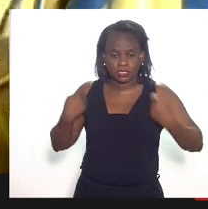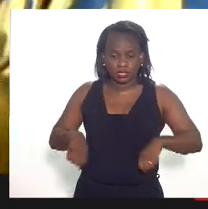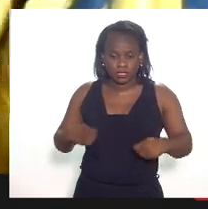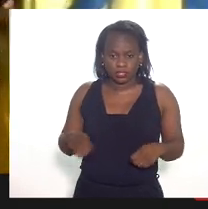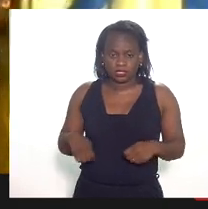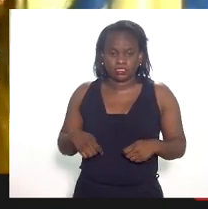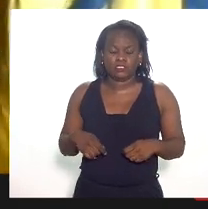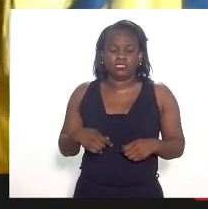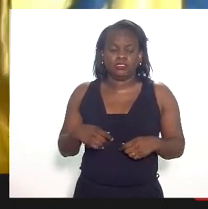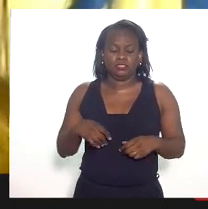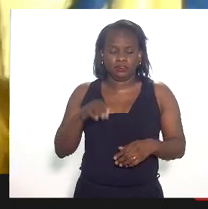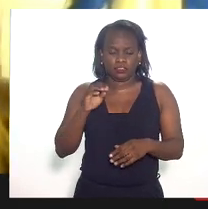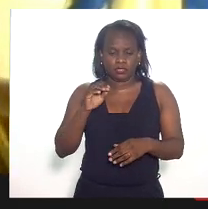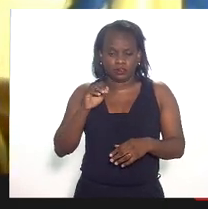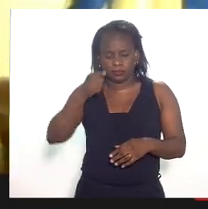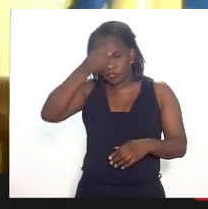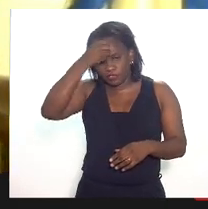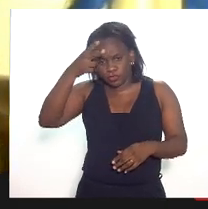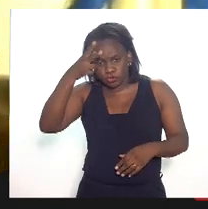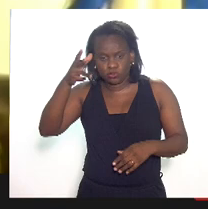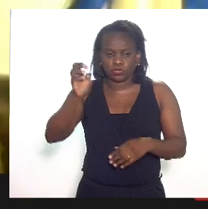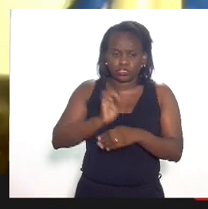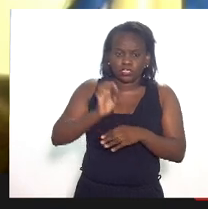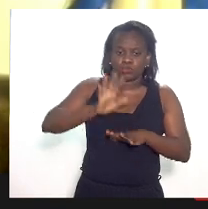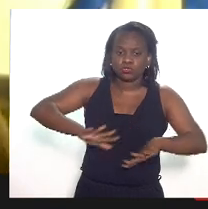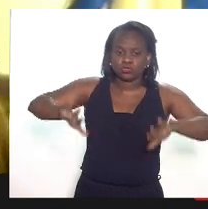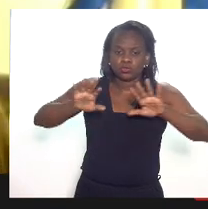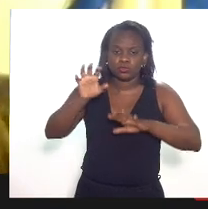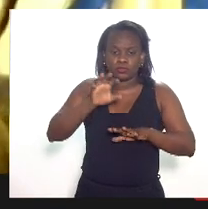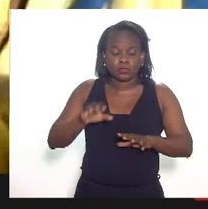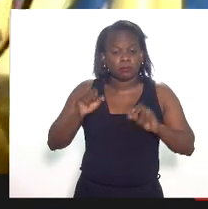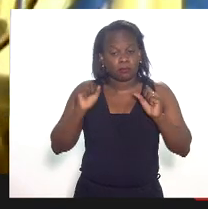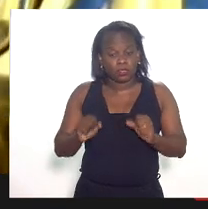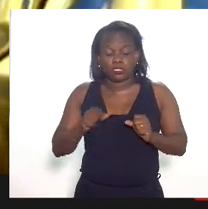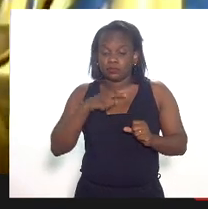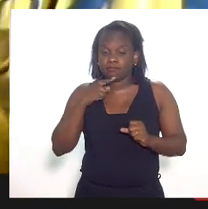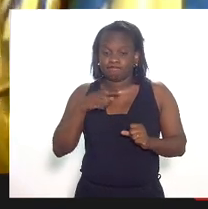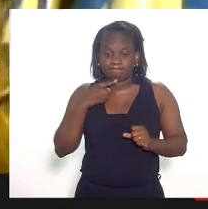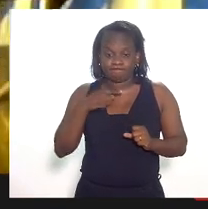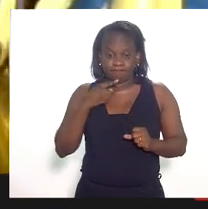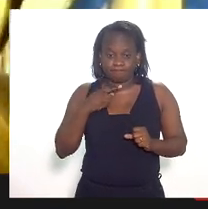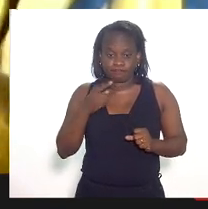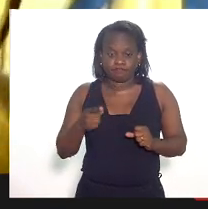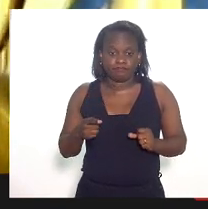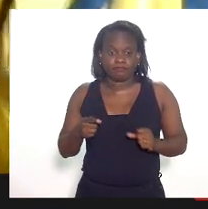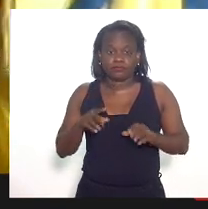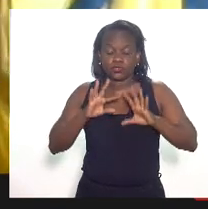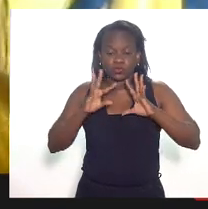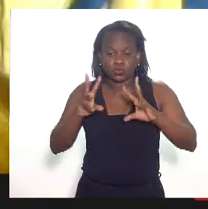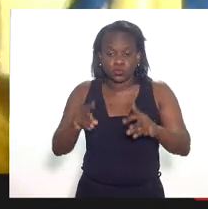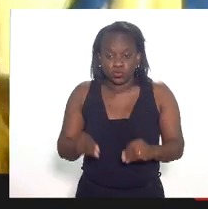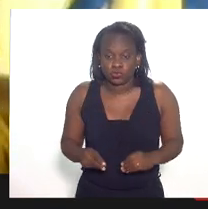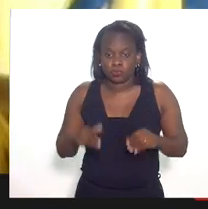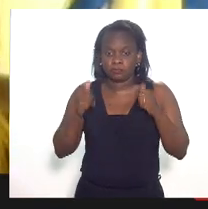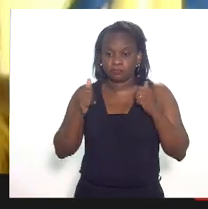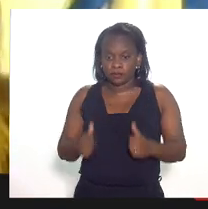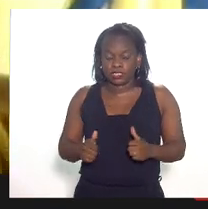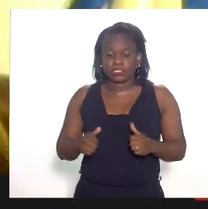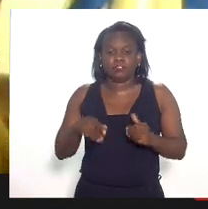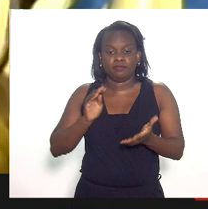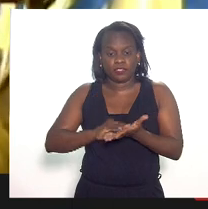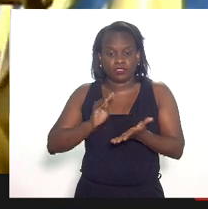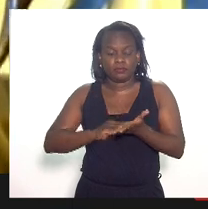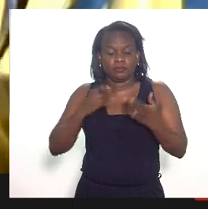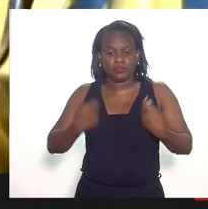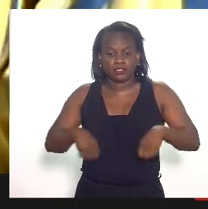por estados e municípios, é provável que a gente não consiga, né, uma adesão suficiente à demanda.